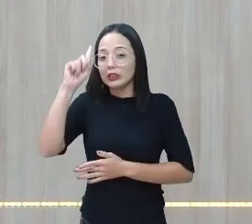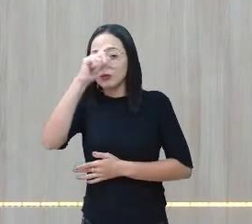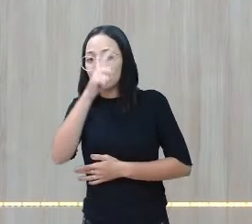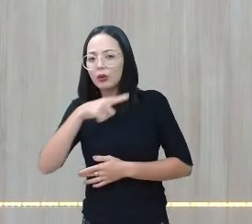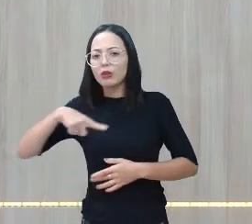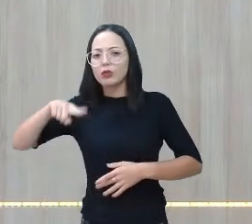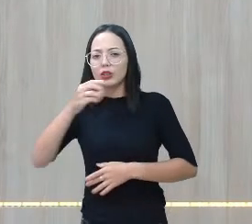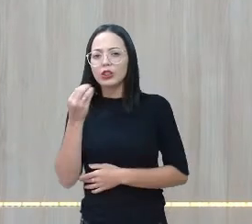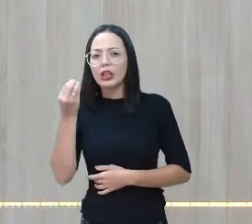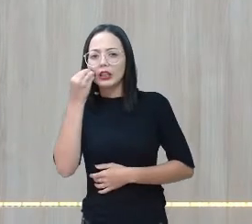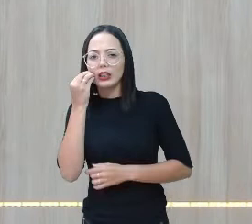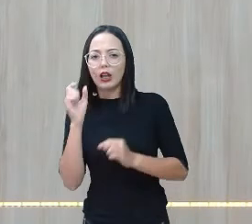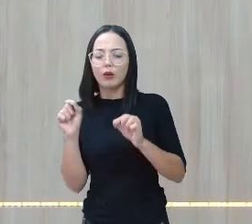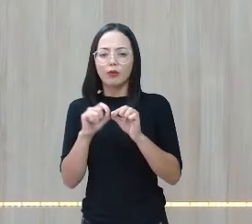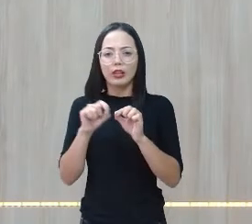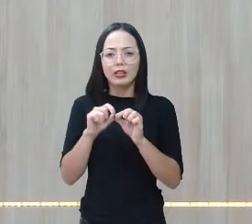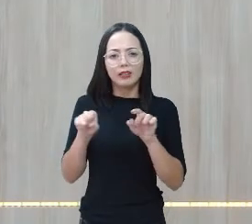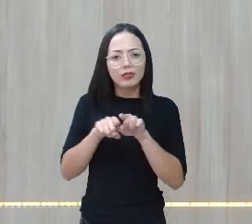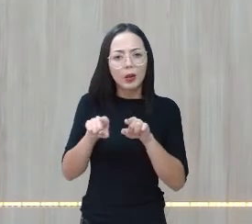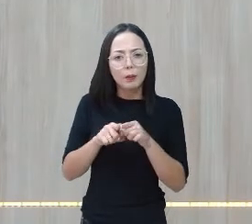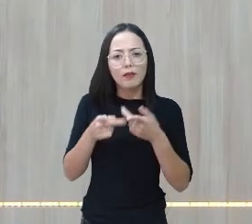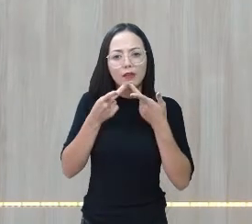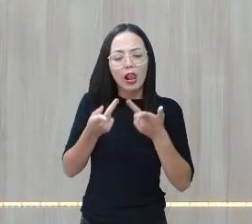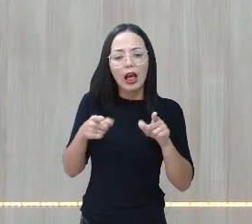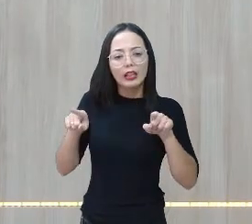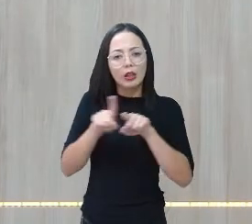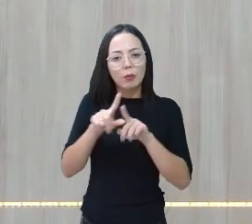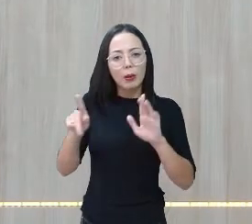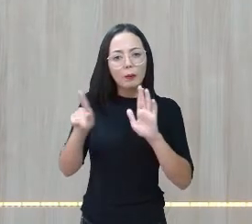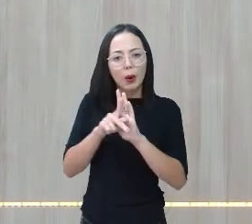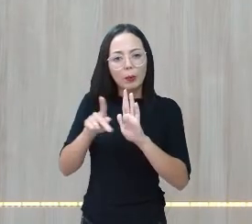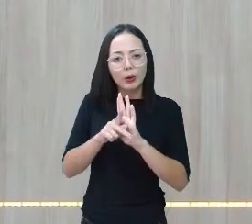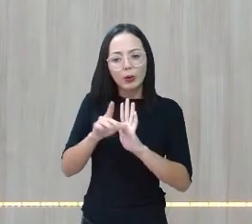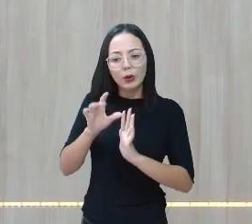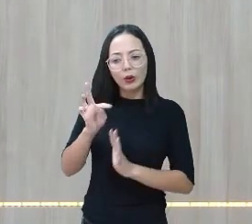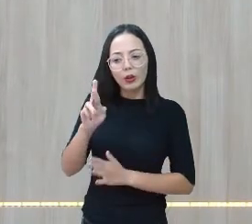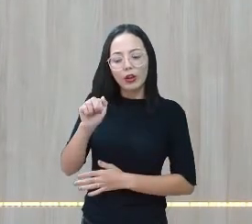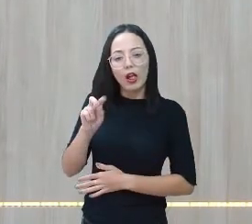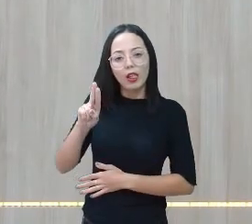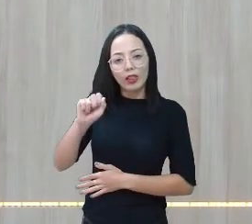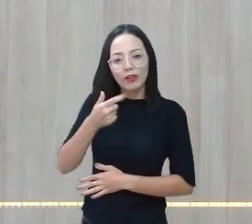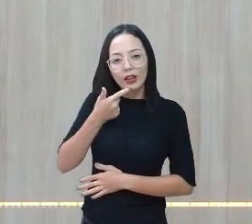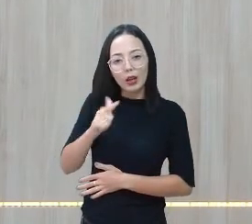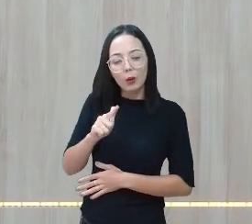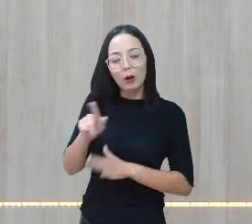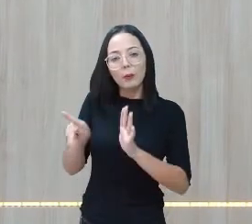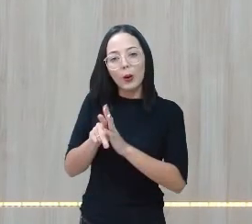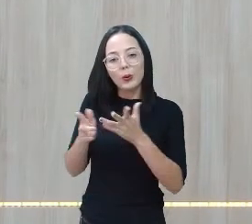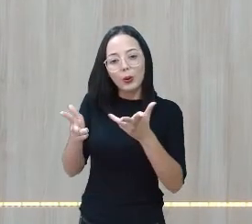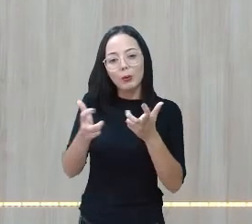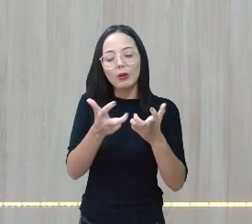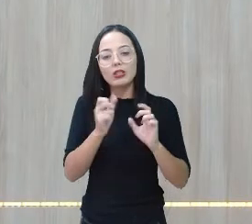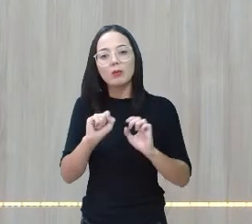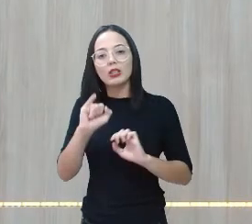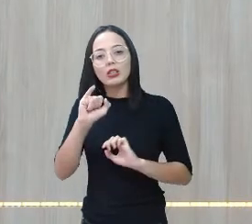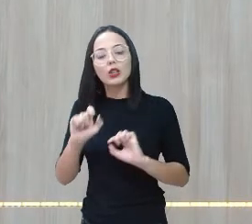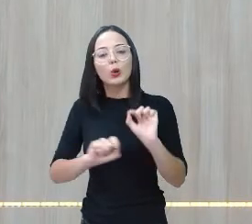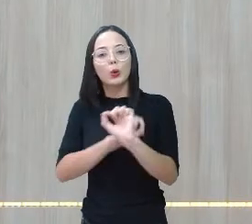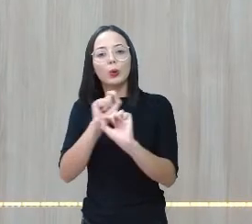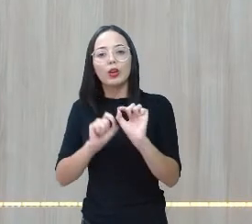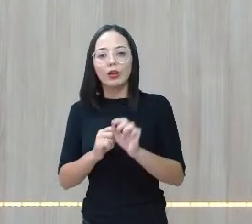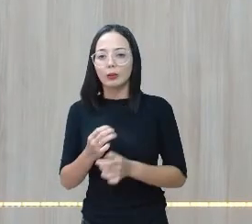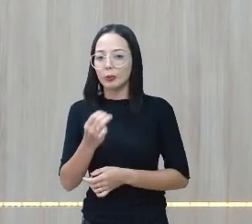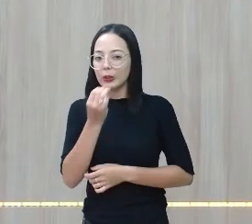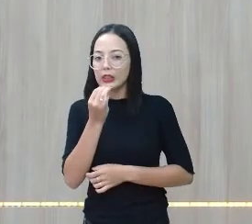aí tentaram fazer também, falar também esse trava-língua? É a partir disso que a gente consegue perceber se a